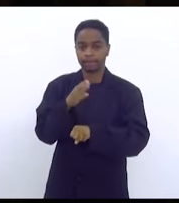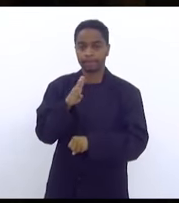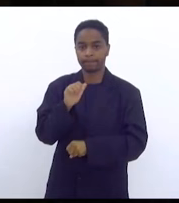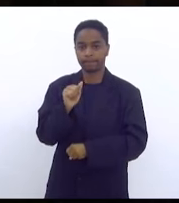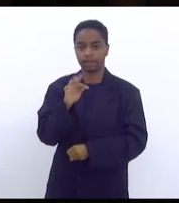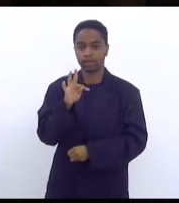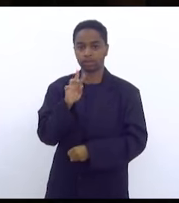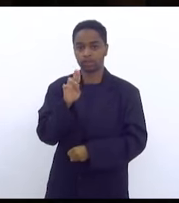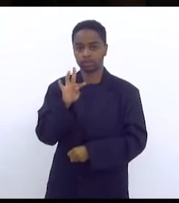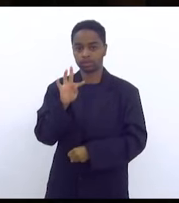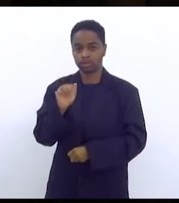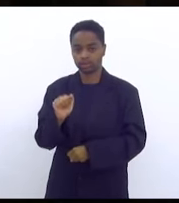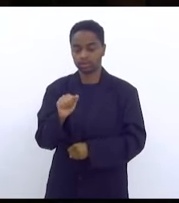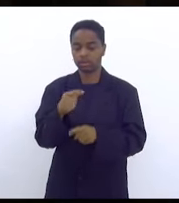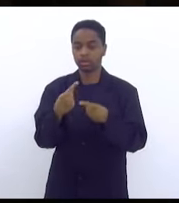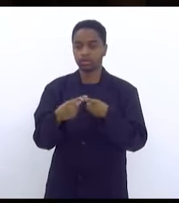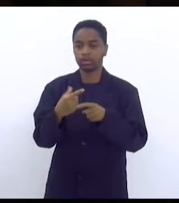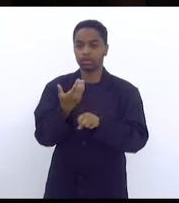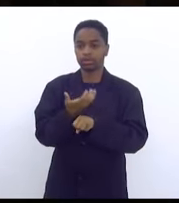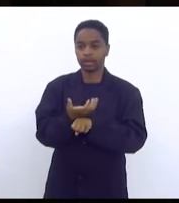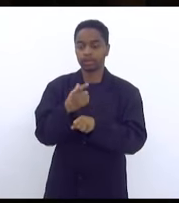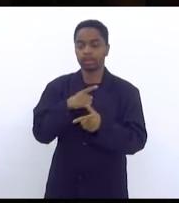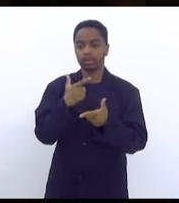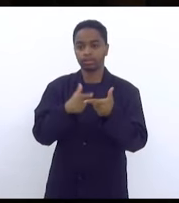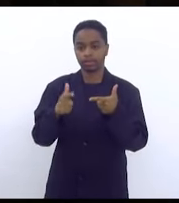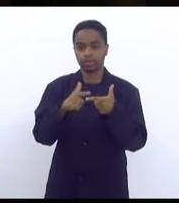Batuta. A Praça do Batuta ali tinha um problema ali,